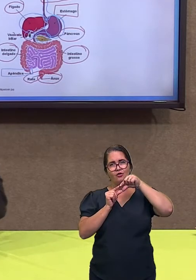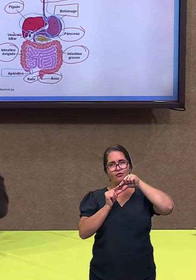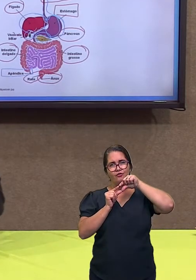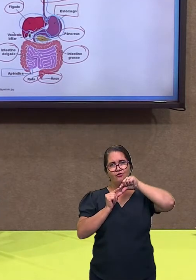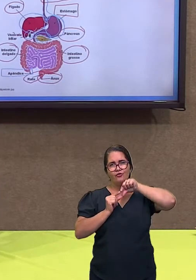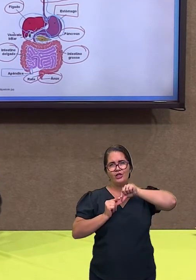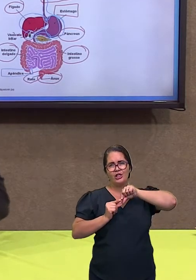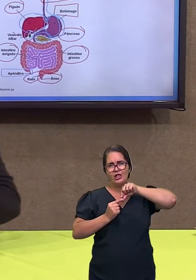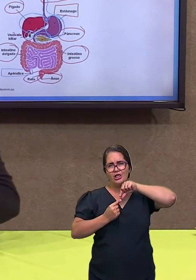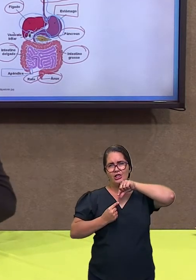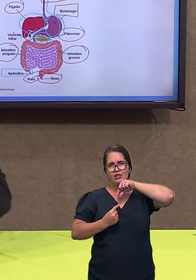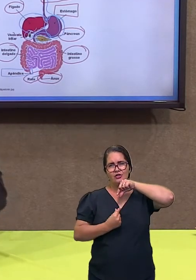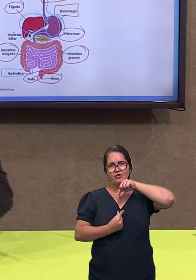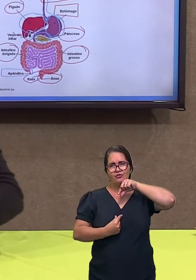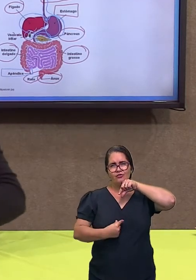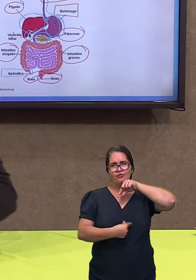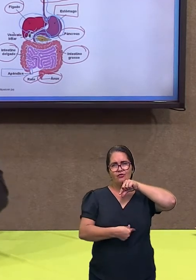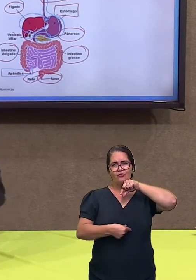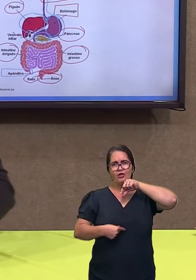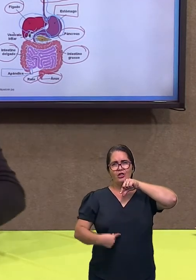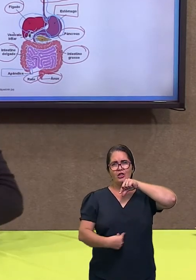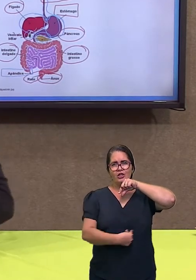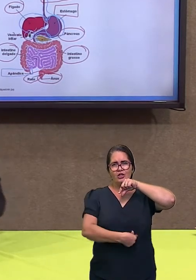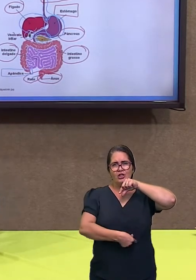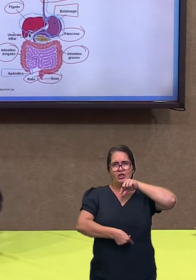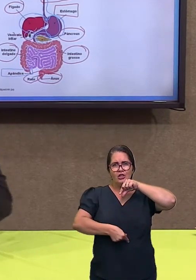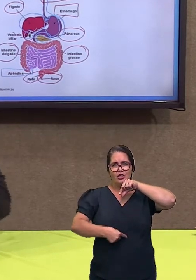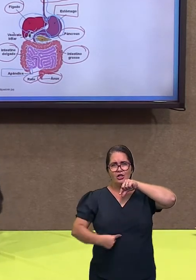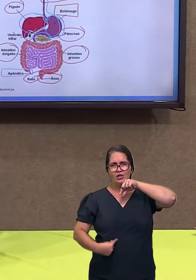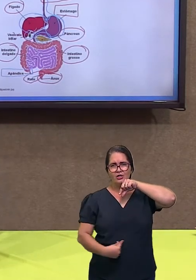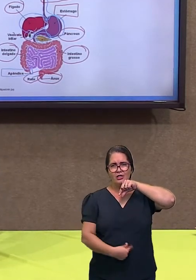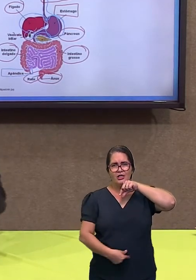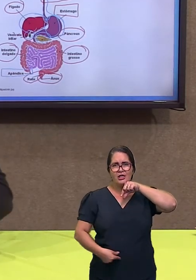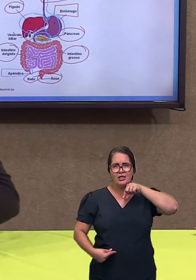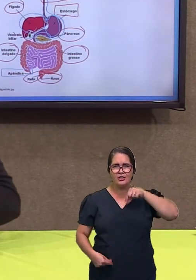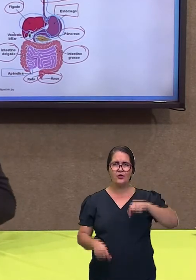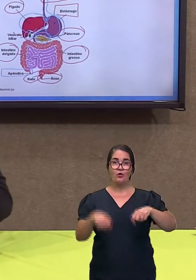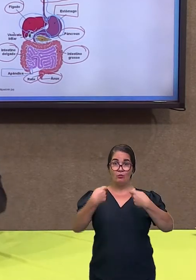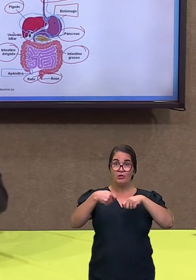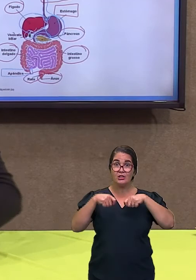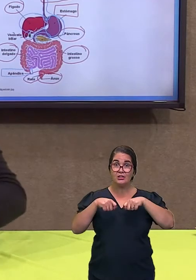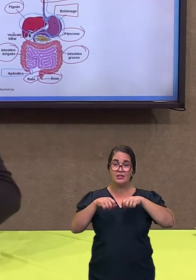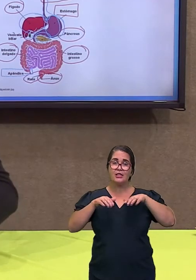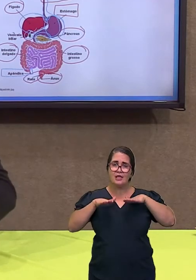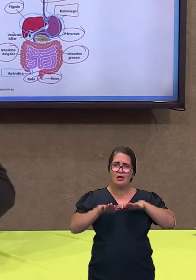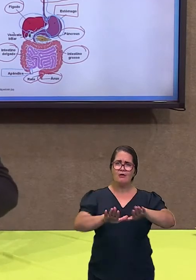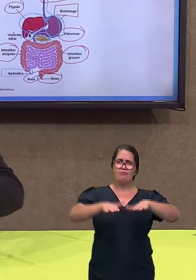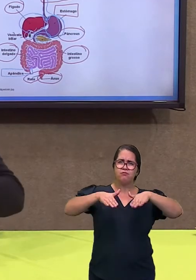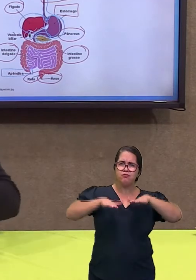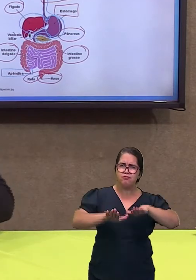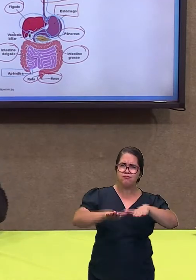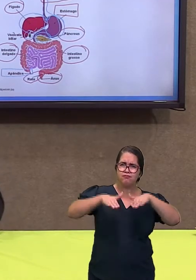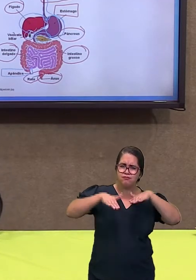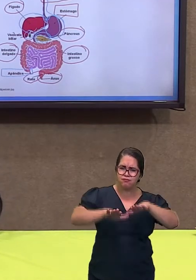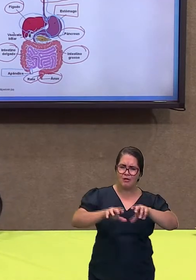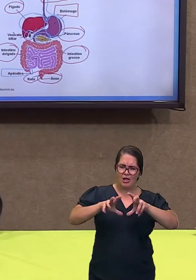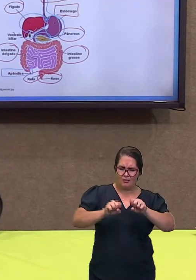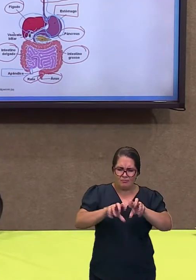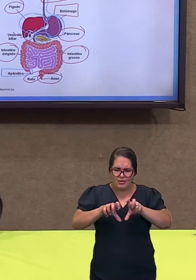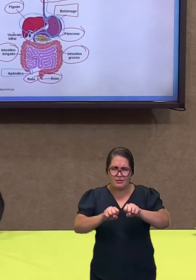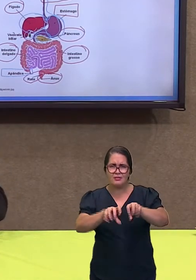gente conseguir, mais a gente vai conseguir demonstrar realmente como que ele se aloja aqui,